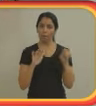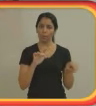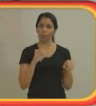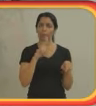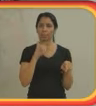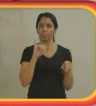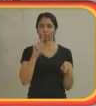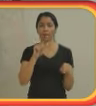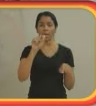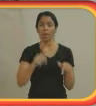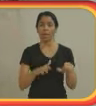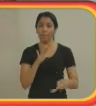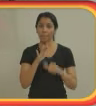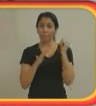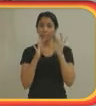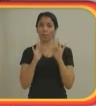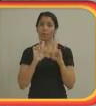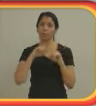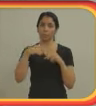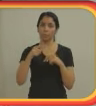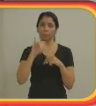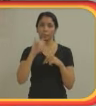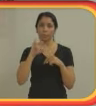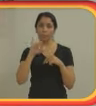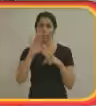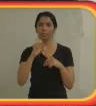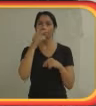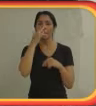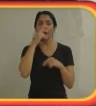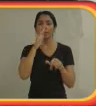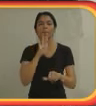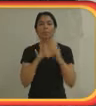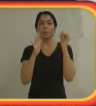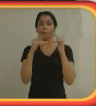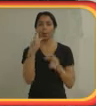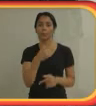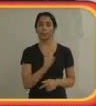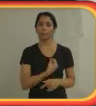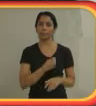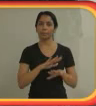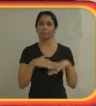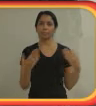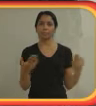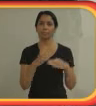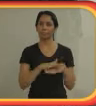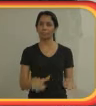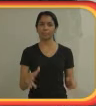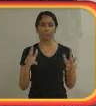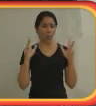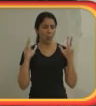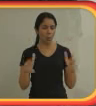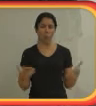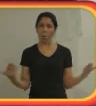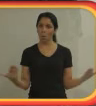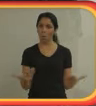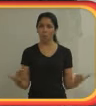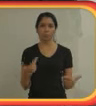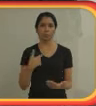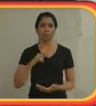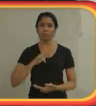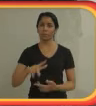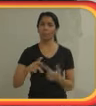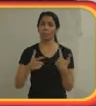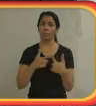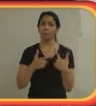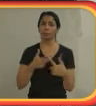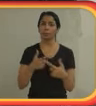dela. Foi a primeira namorada depois do acidente, como se fosse a primeira namorada da sua vida. Mas, assim, não foi igual é